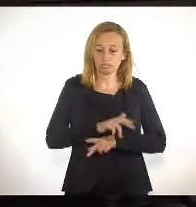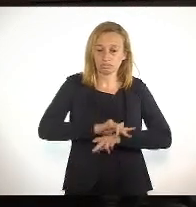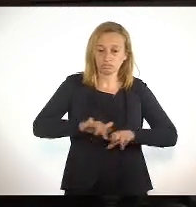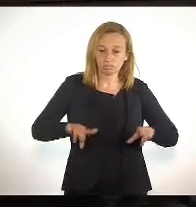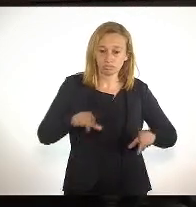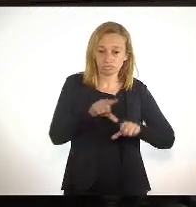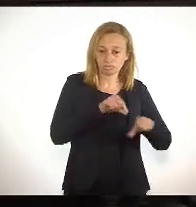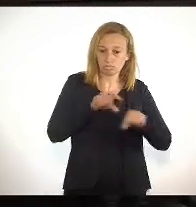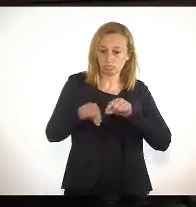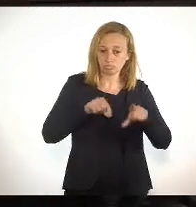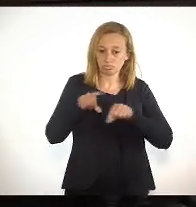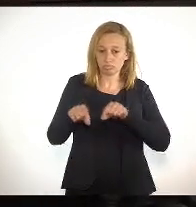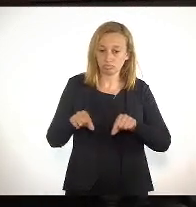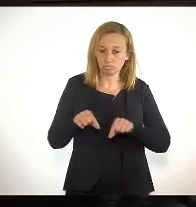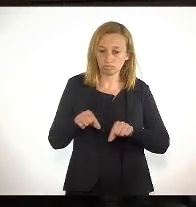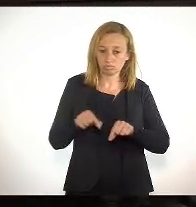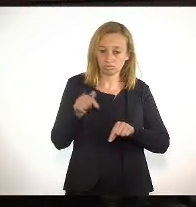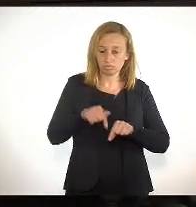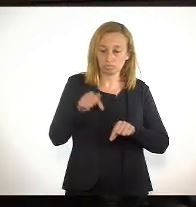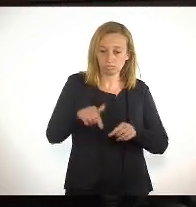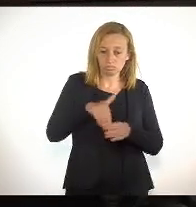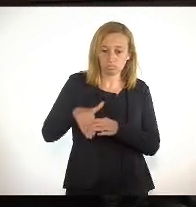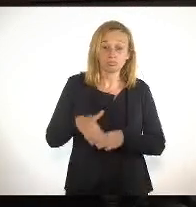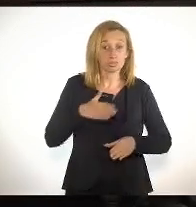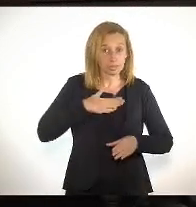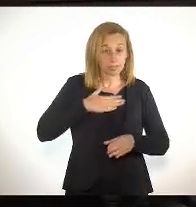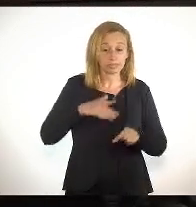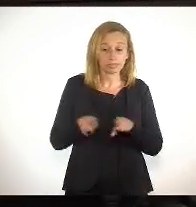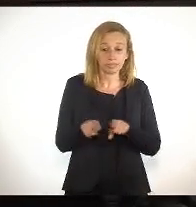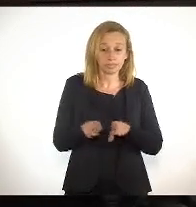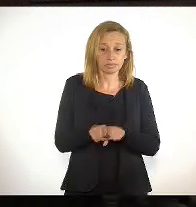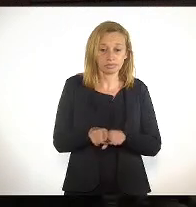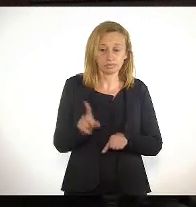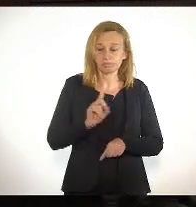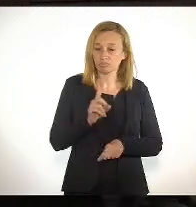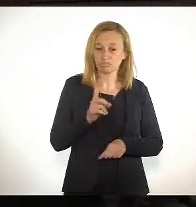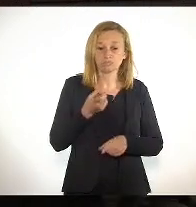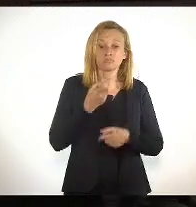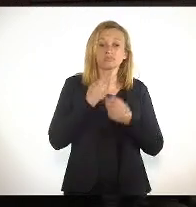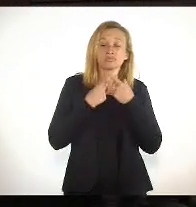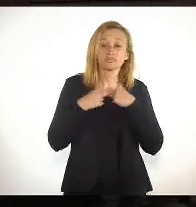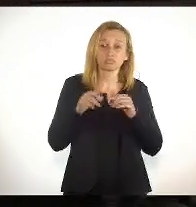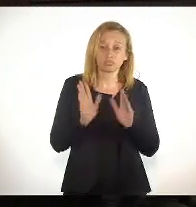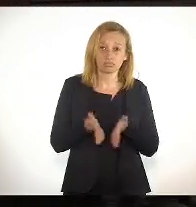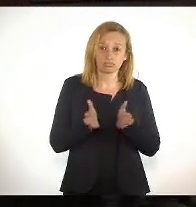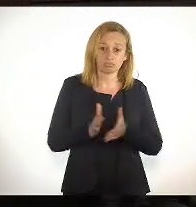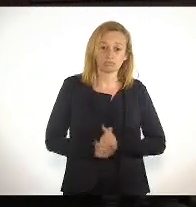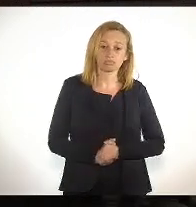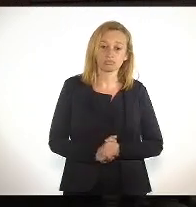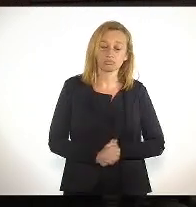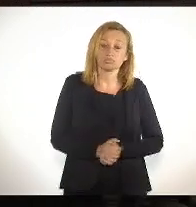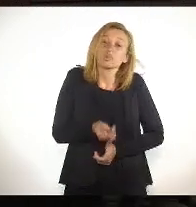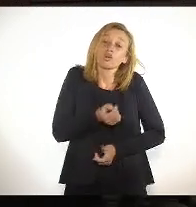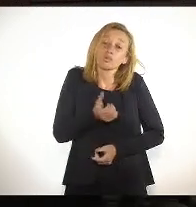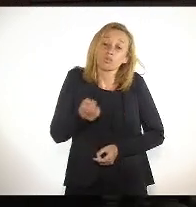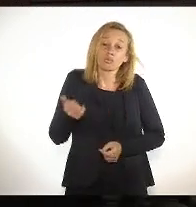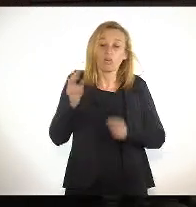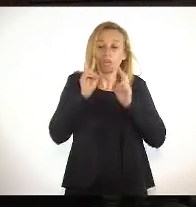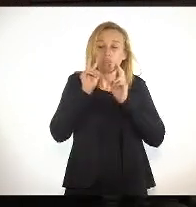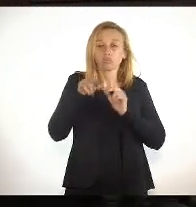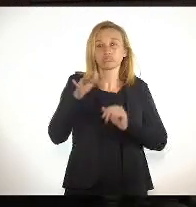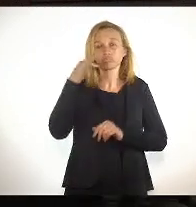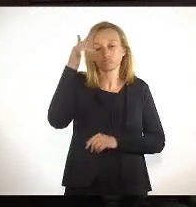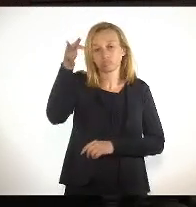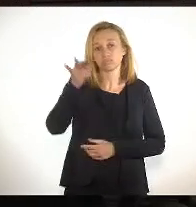aqui, inclusive a mim, não é mais o anseio de hoje. Poucos olham para o